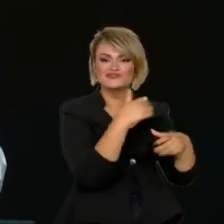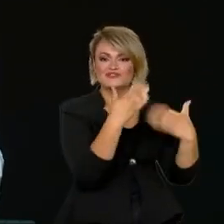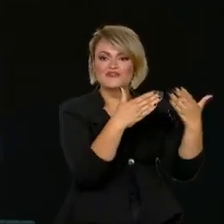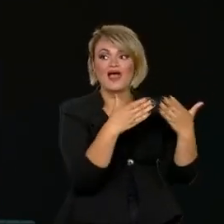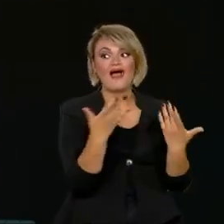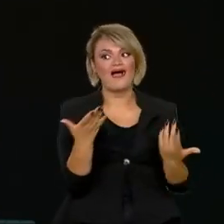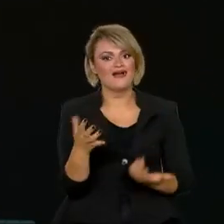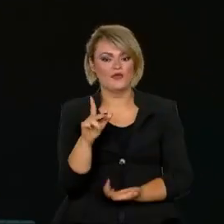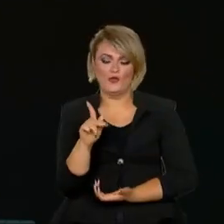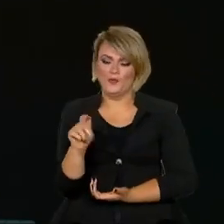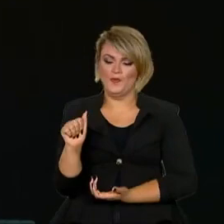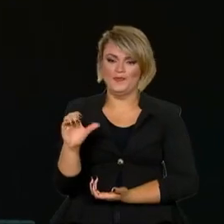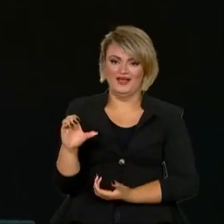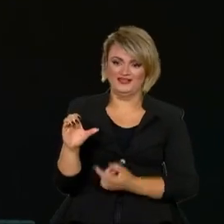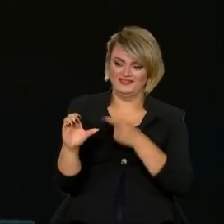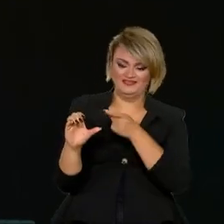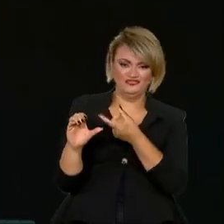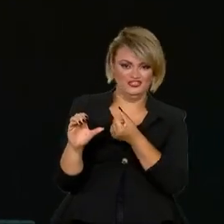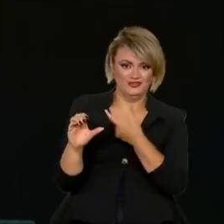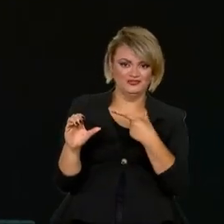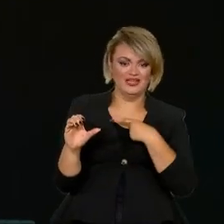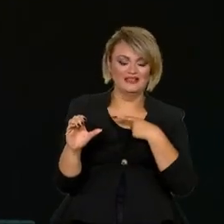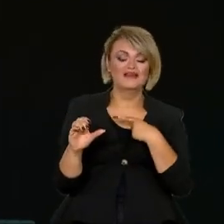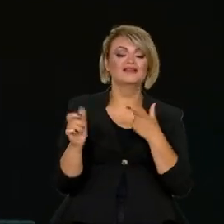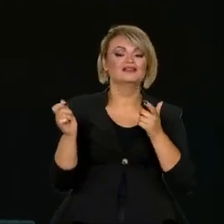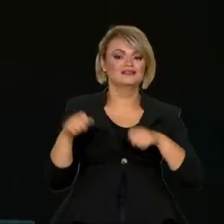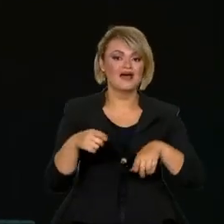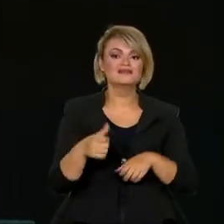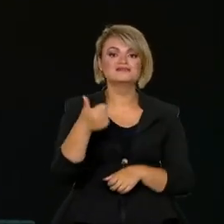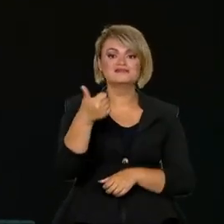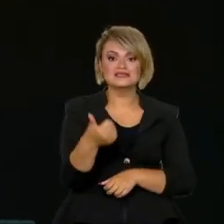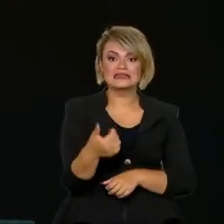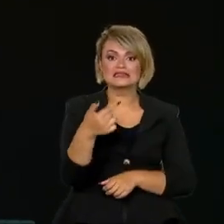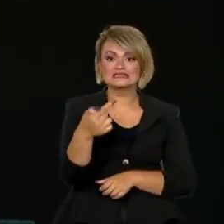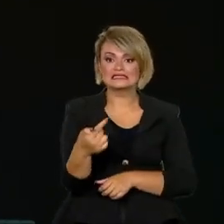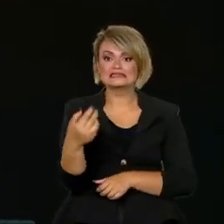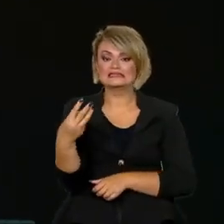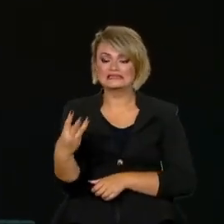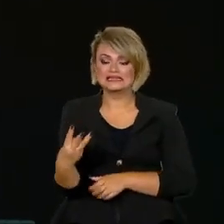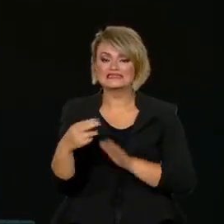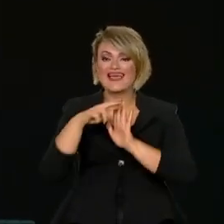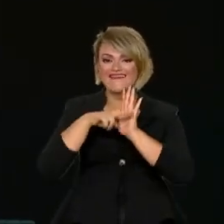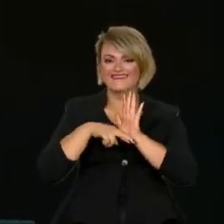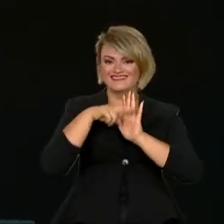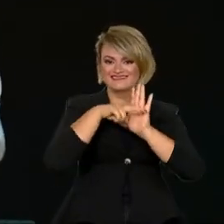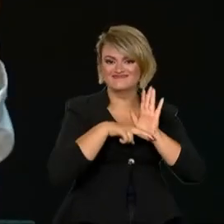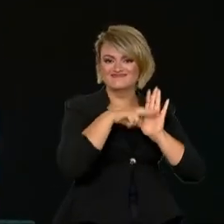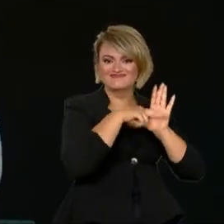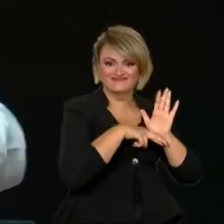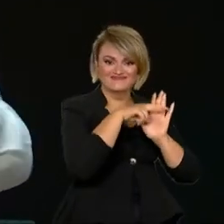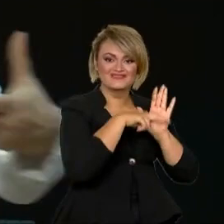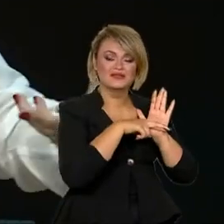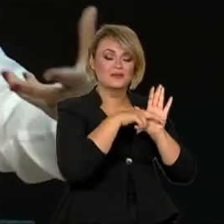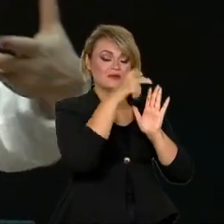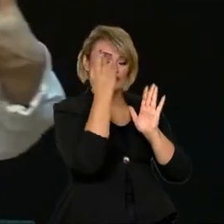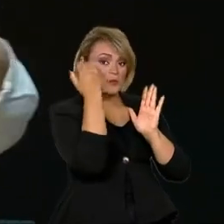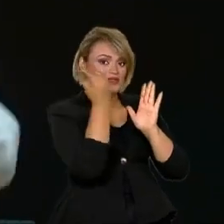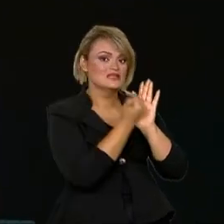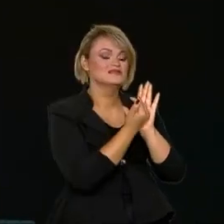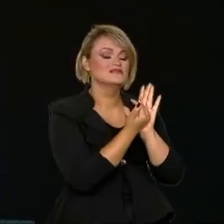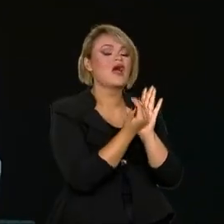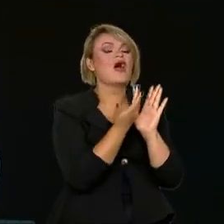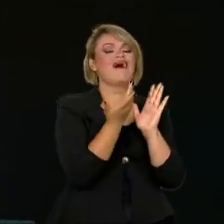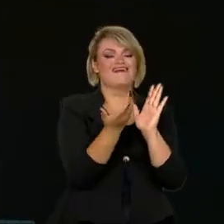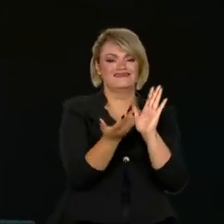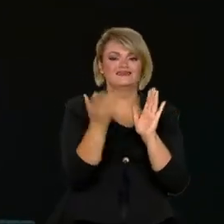PAC conta com 173 medidas institucionais para exatamente dar